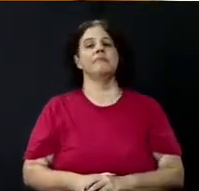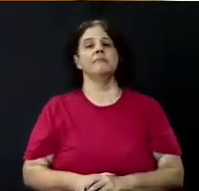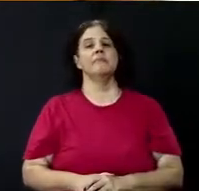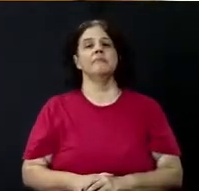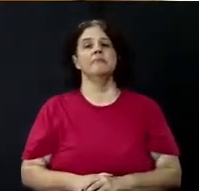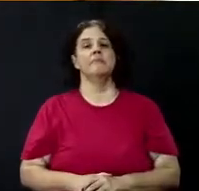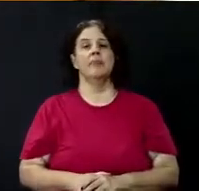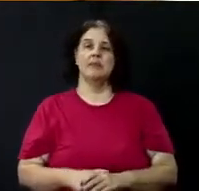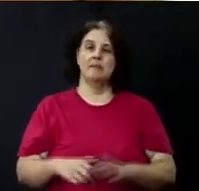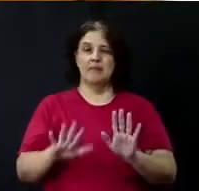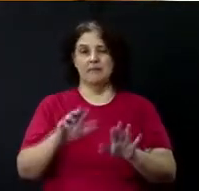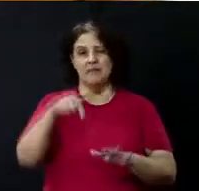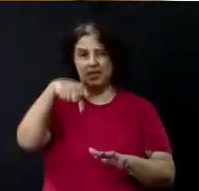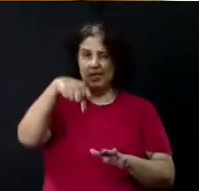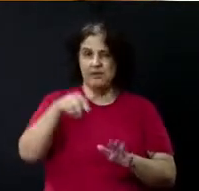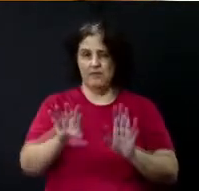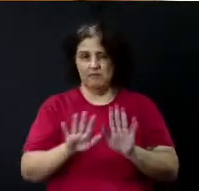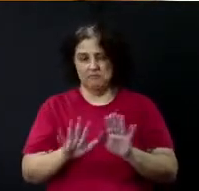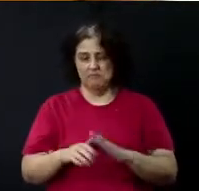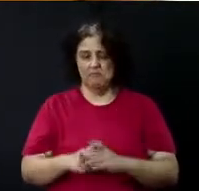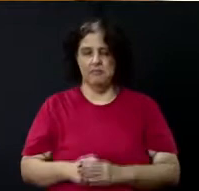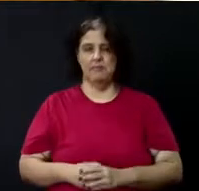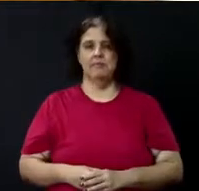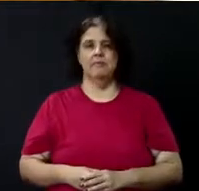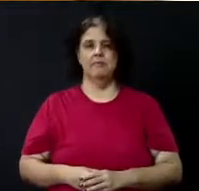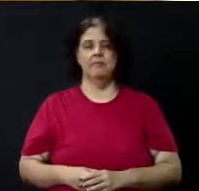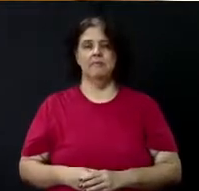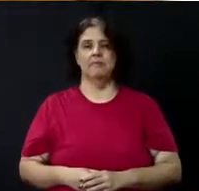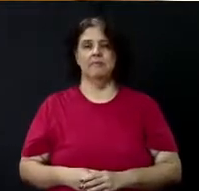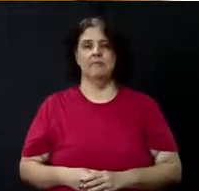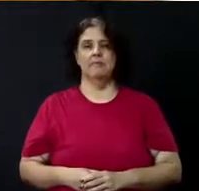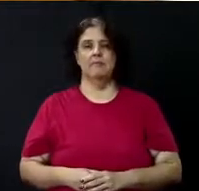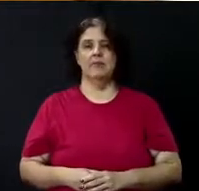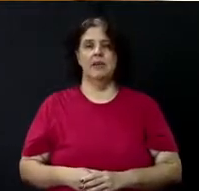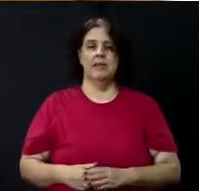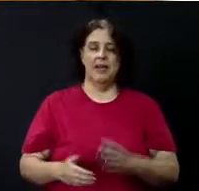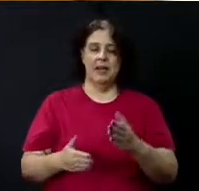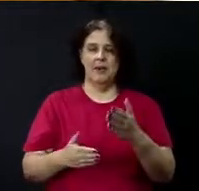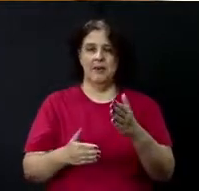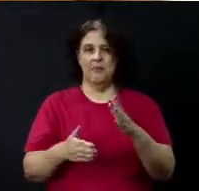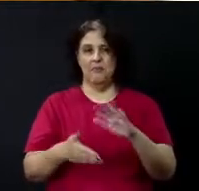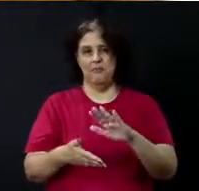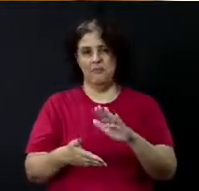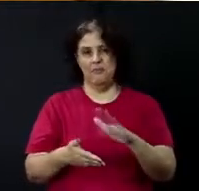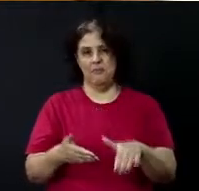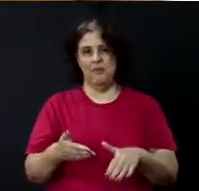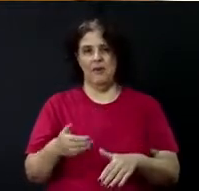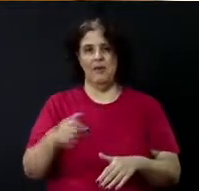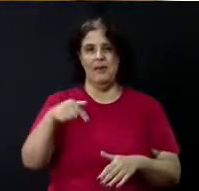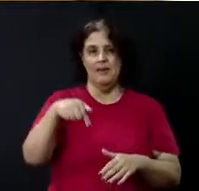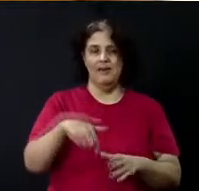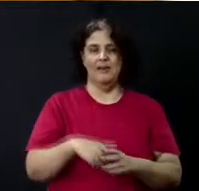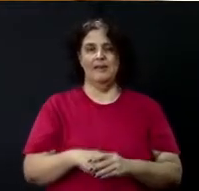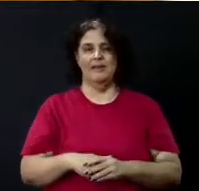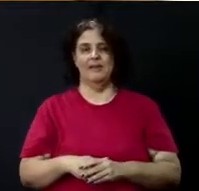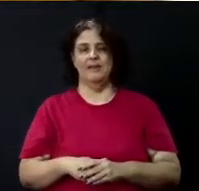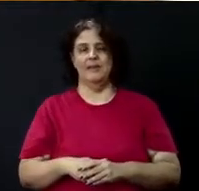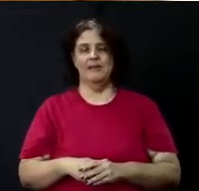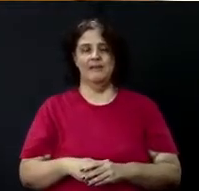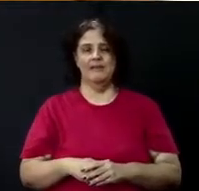mais, até o 7, metade do 7, até a metade do 7, no limite, nós temos a história de um